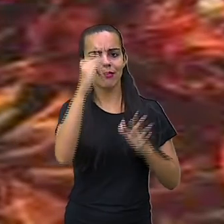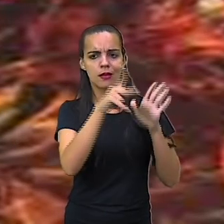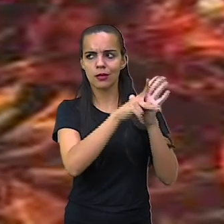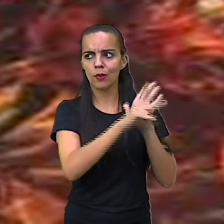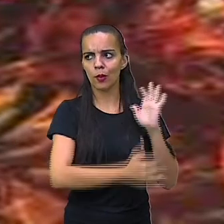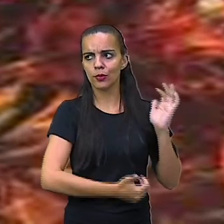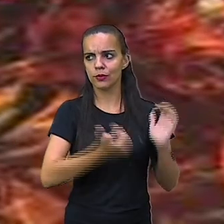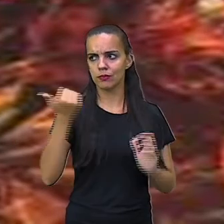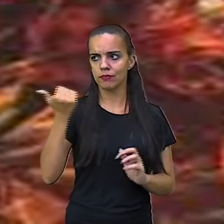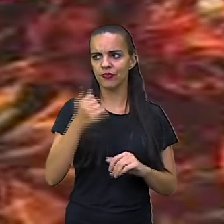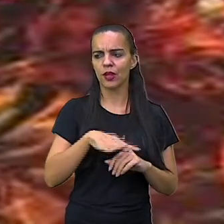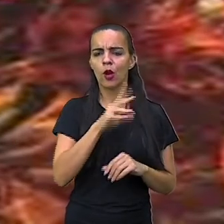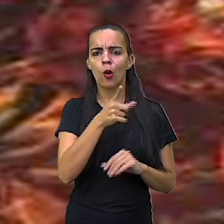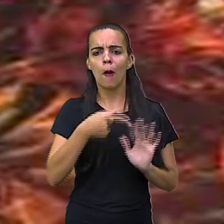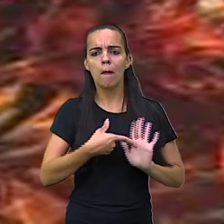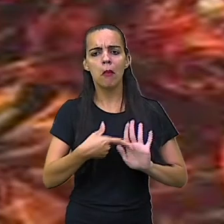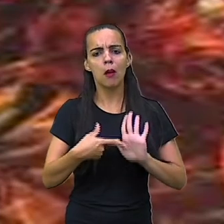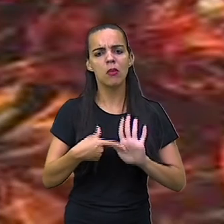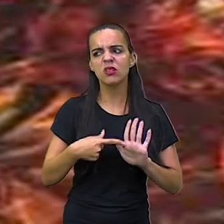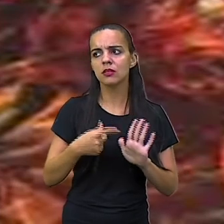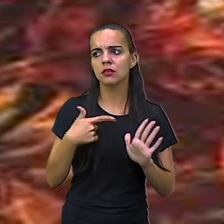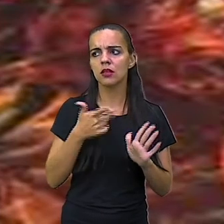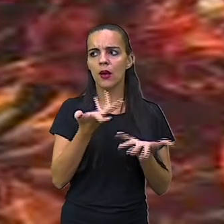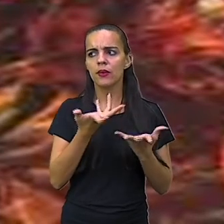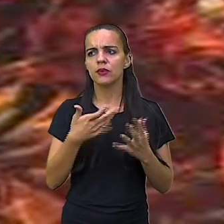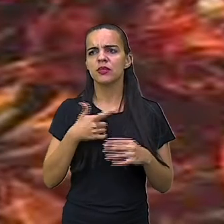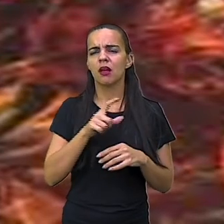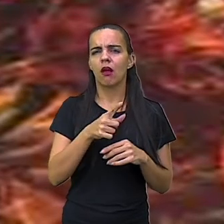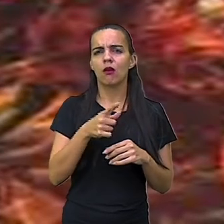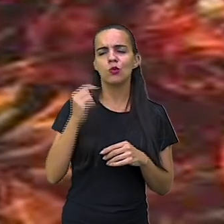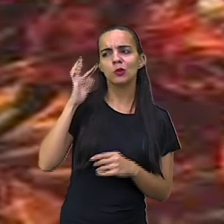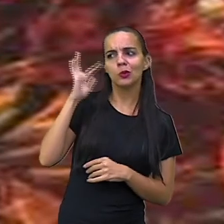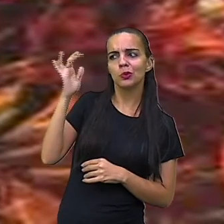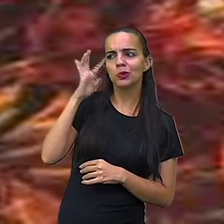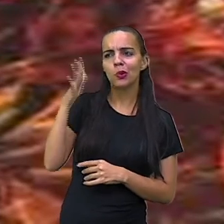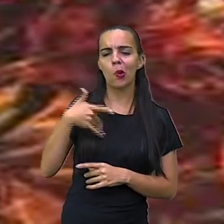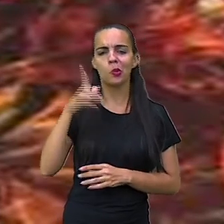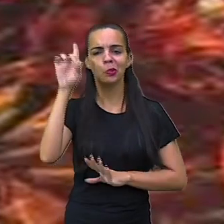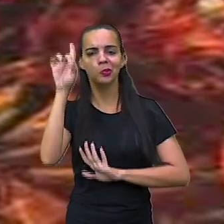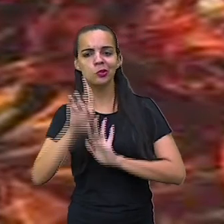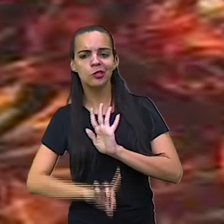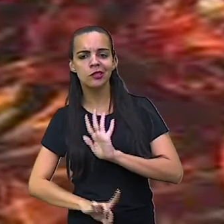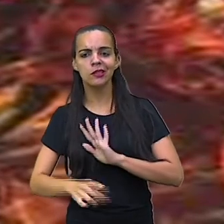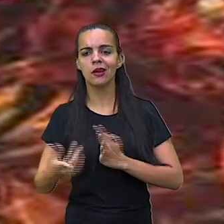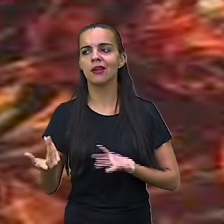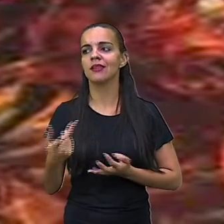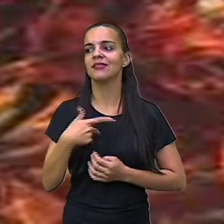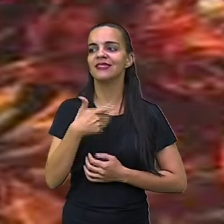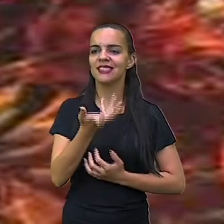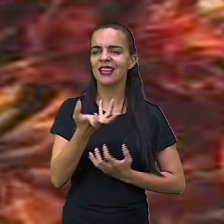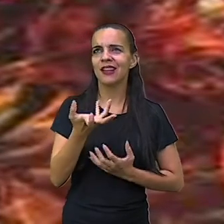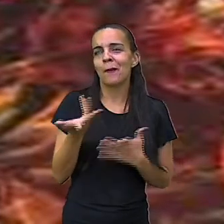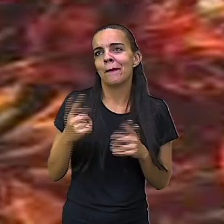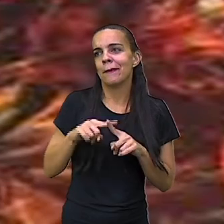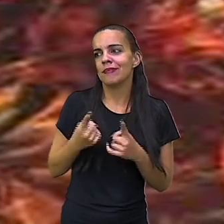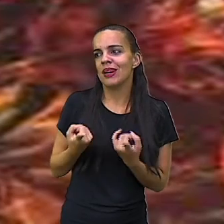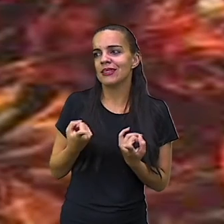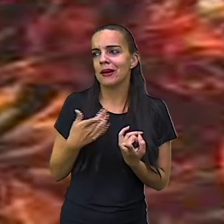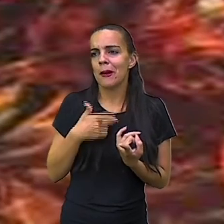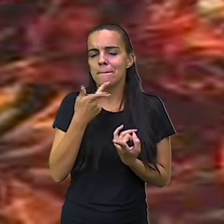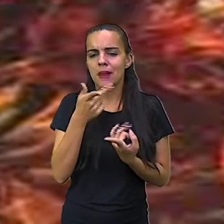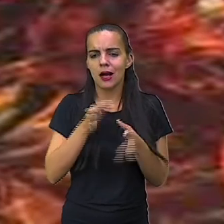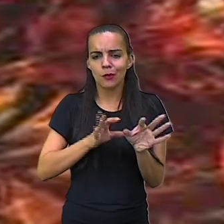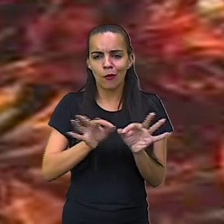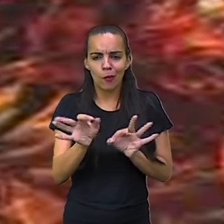temos que reivindicar as nossas posições, os nossos direitos, mas de uma forma